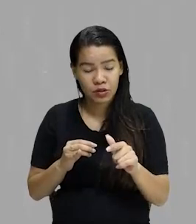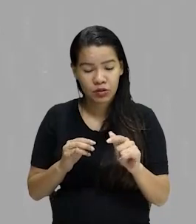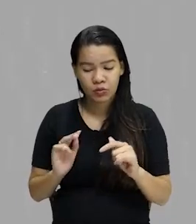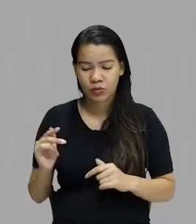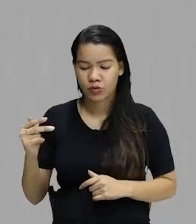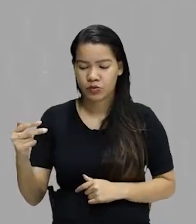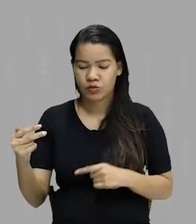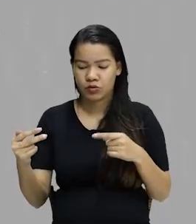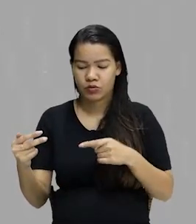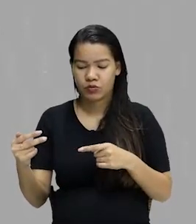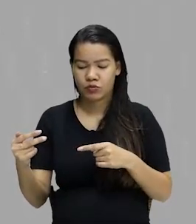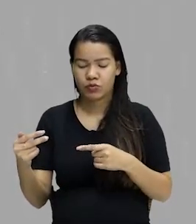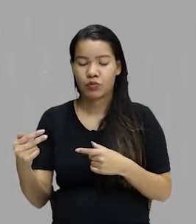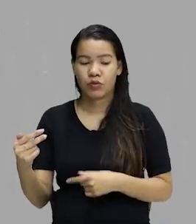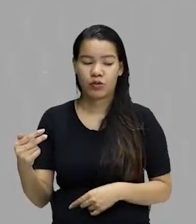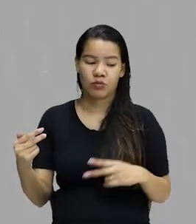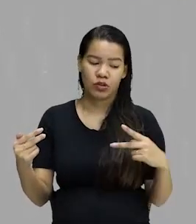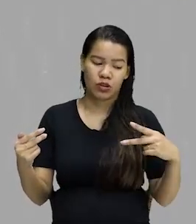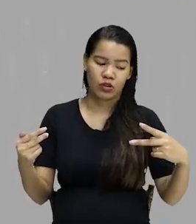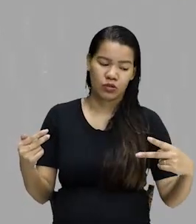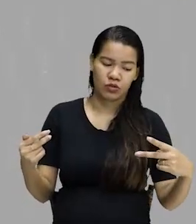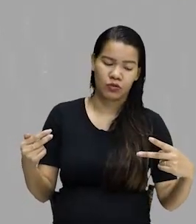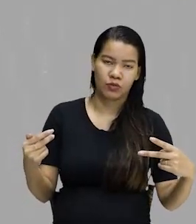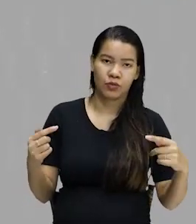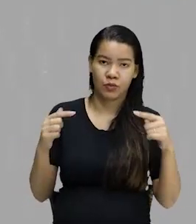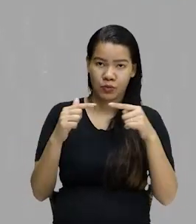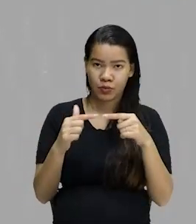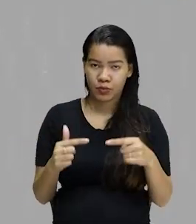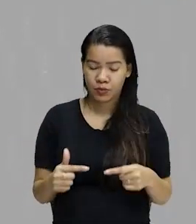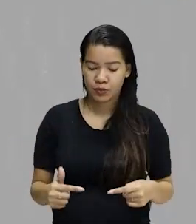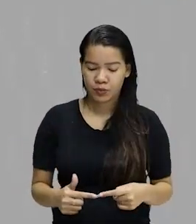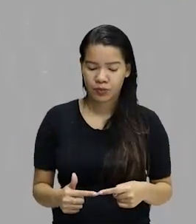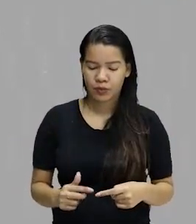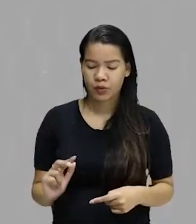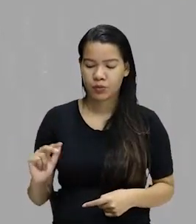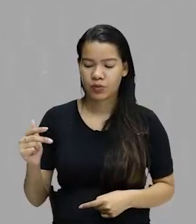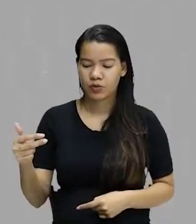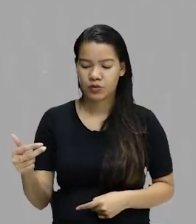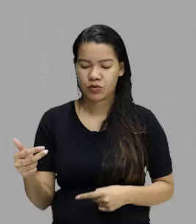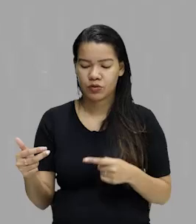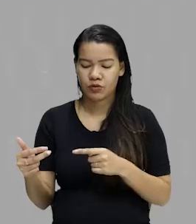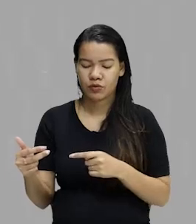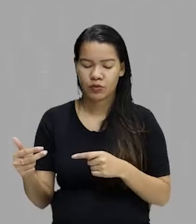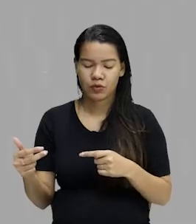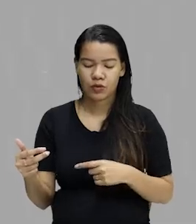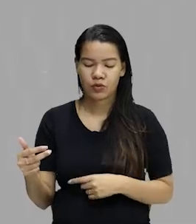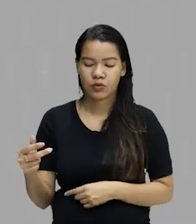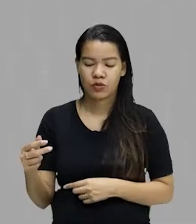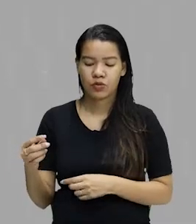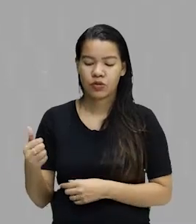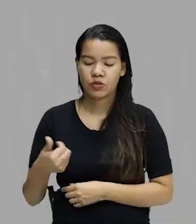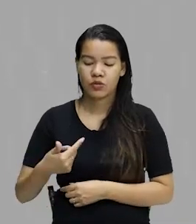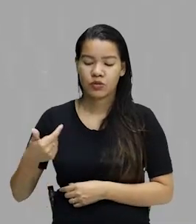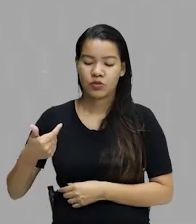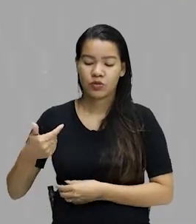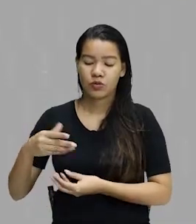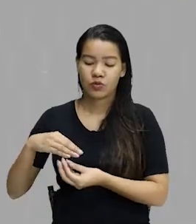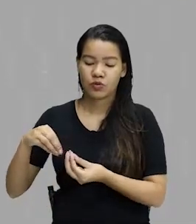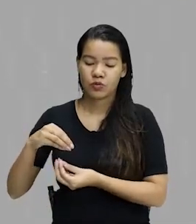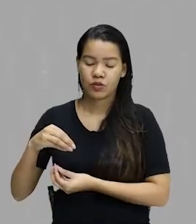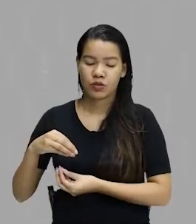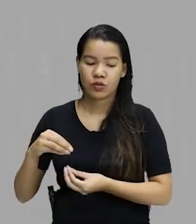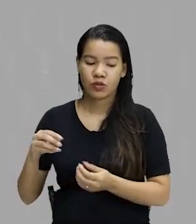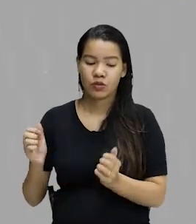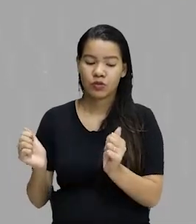um com negativo do outro. O positivo da segunda substância com o negativo da primeira substância. Então,